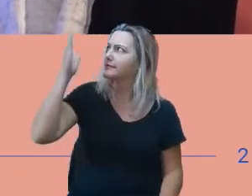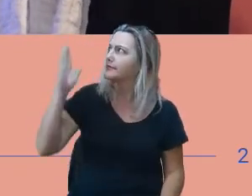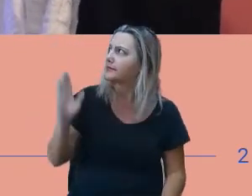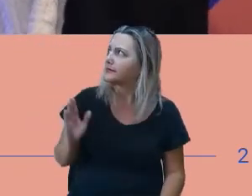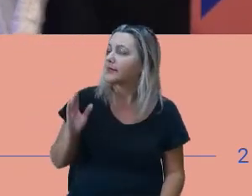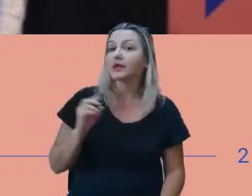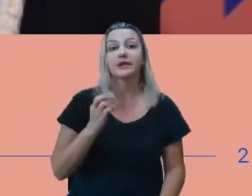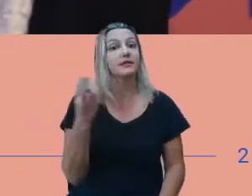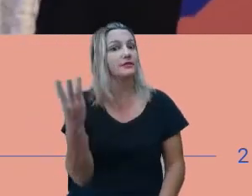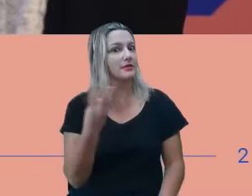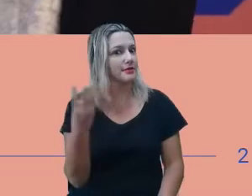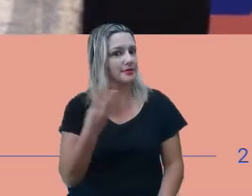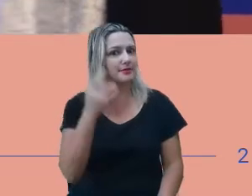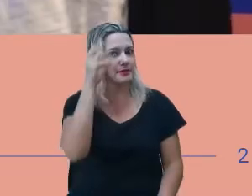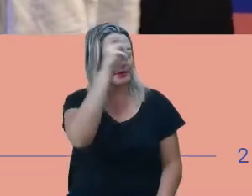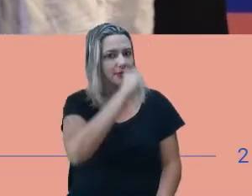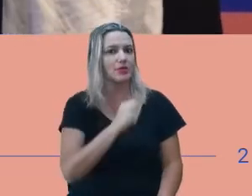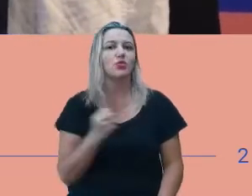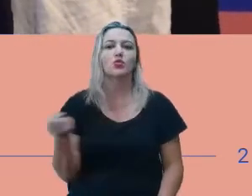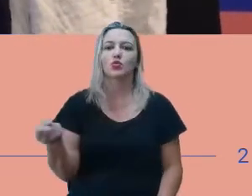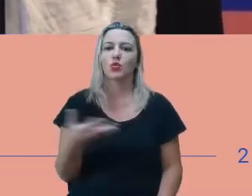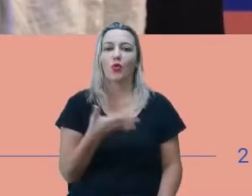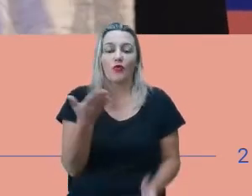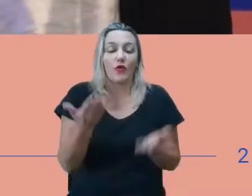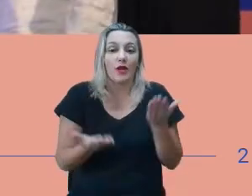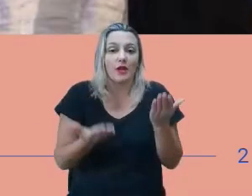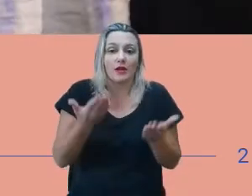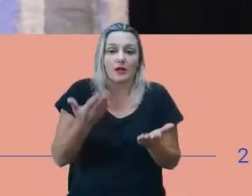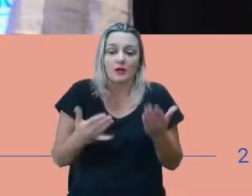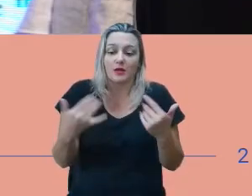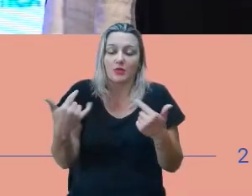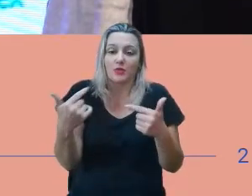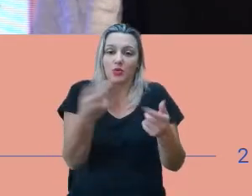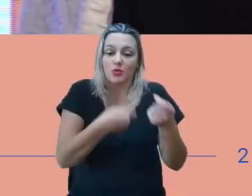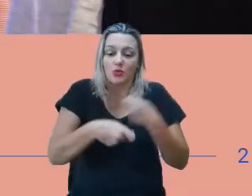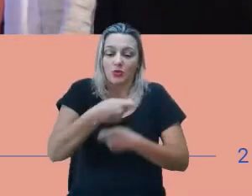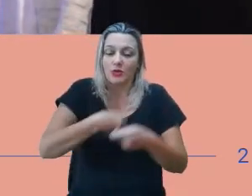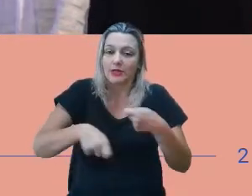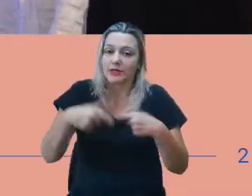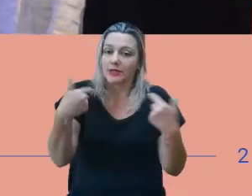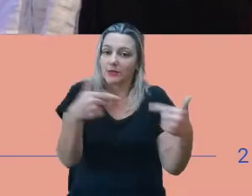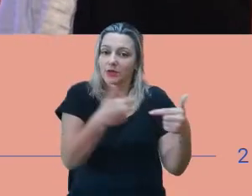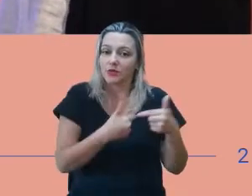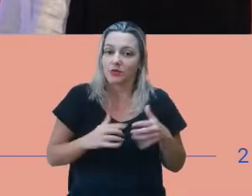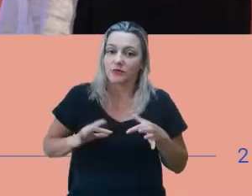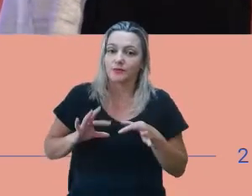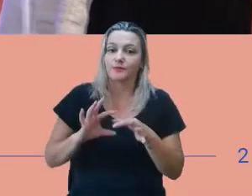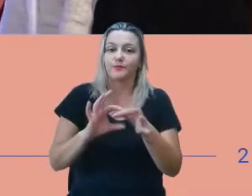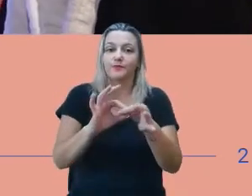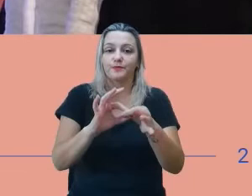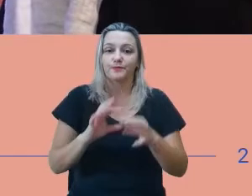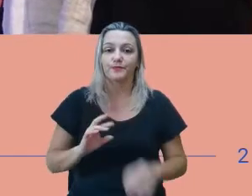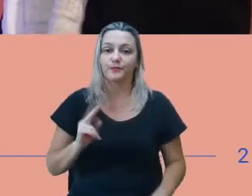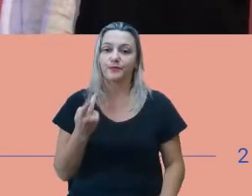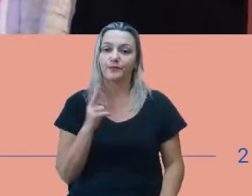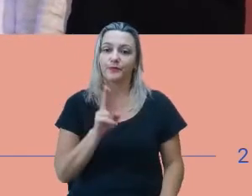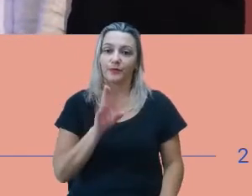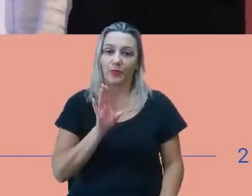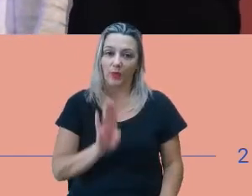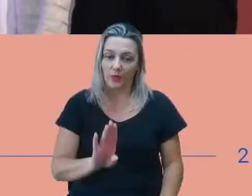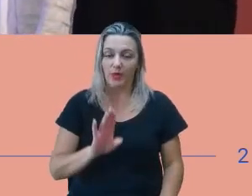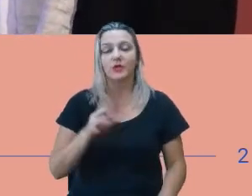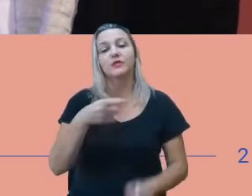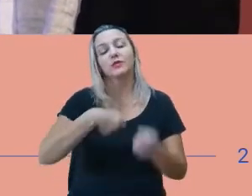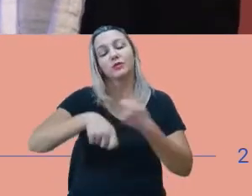atingir esse novo equilíbrio econômico trabalhando de forma conjunta então o clube de Economia circular como eu falei